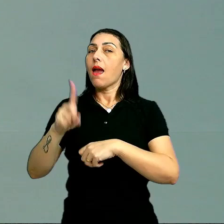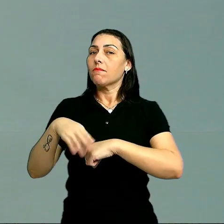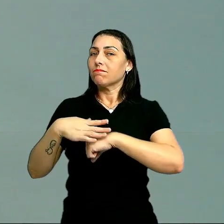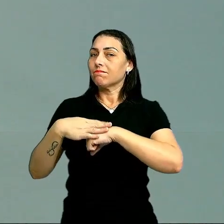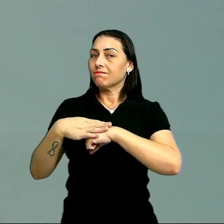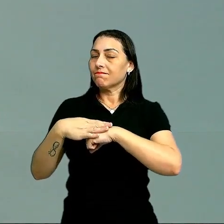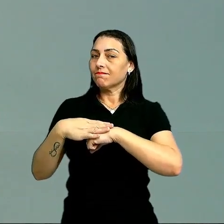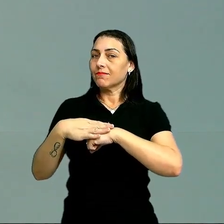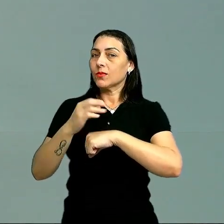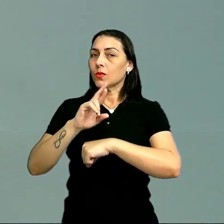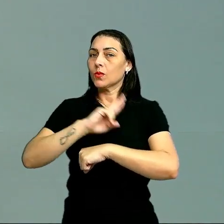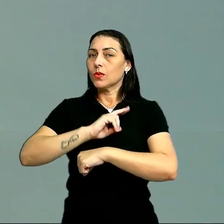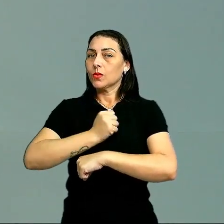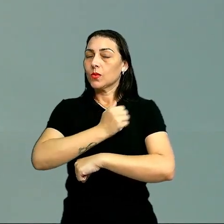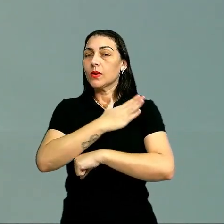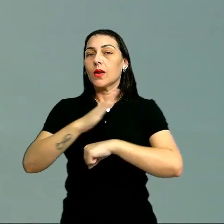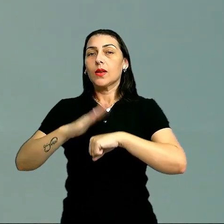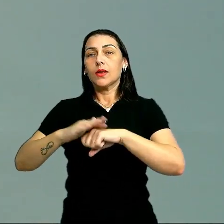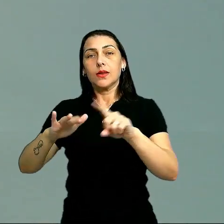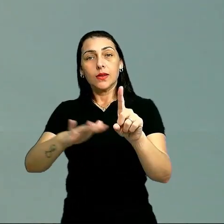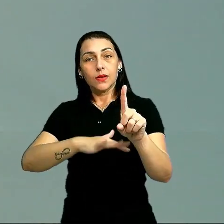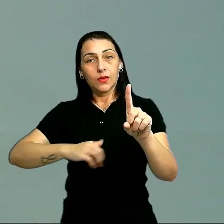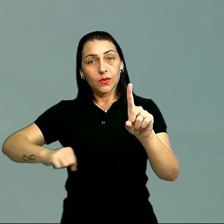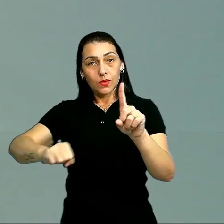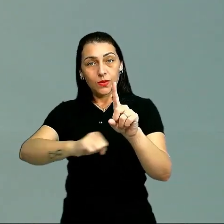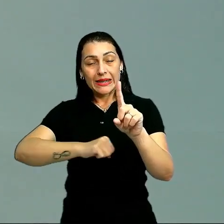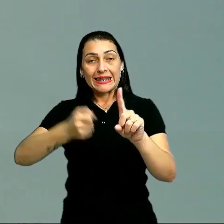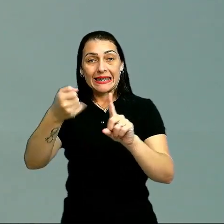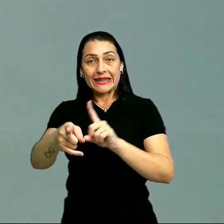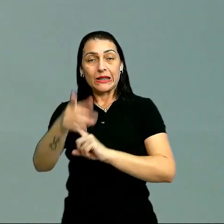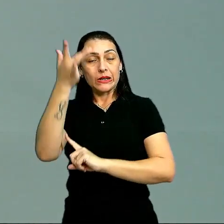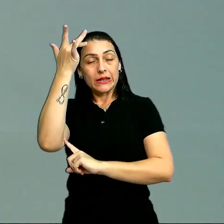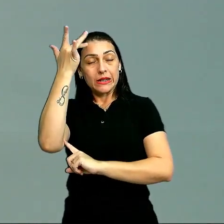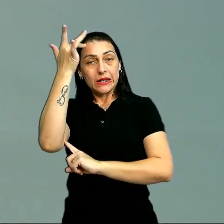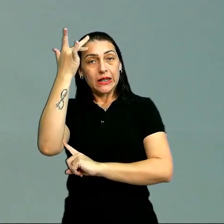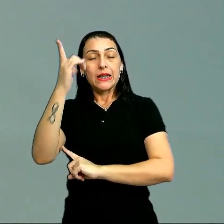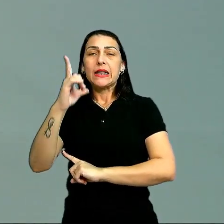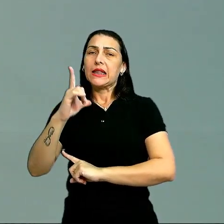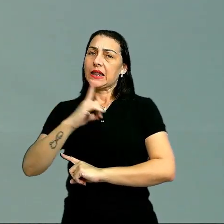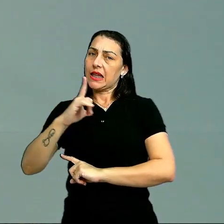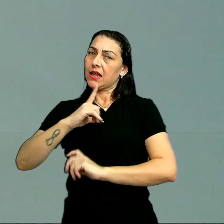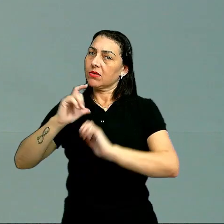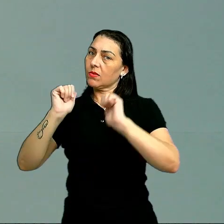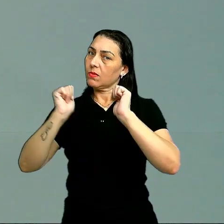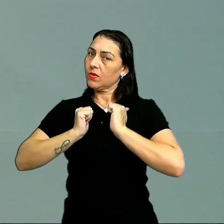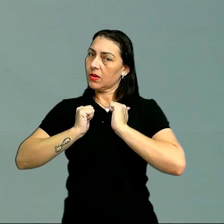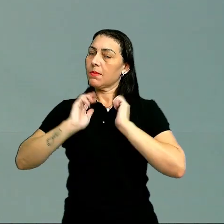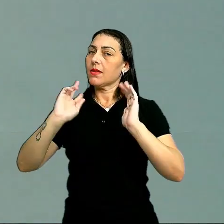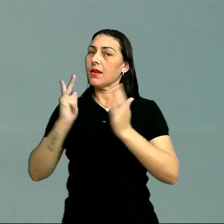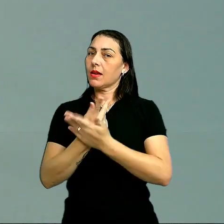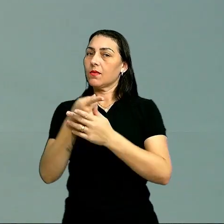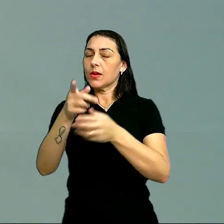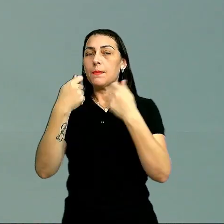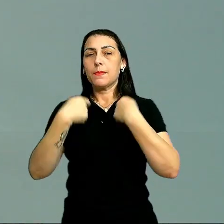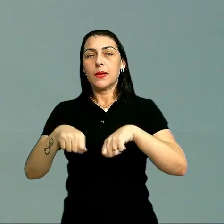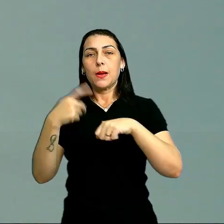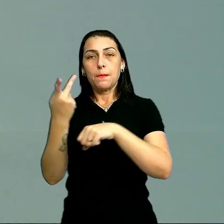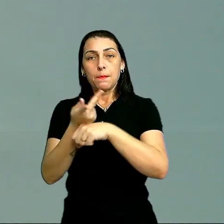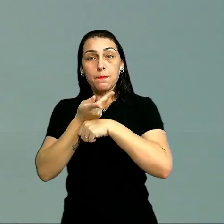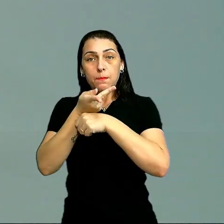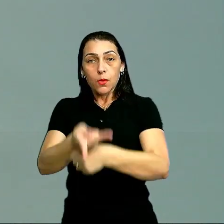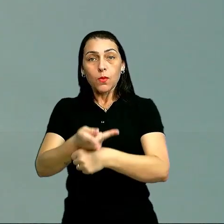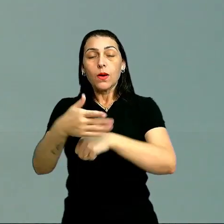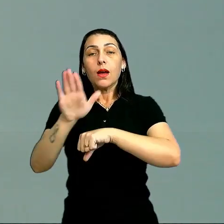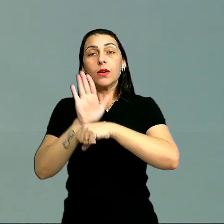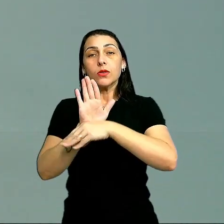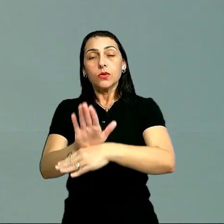doença. O racismo é uma doença social. E se você acha que você tem todo esse tipo de comportamento, você precisa procurar ajuda